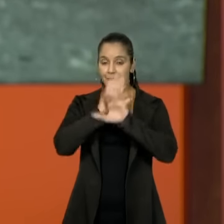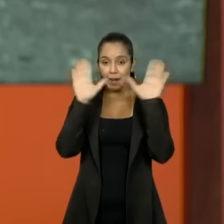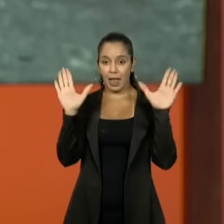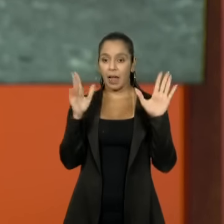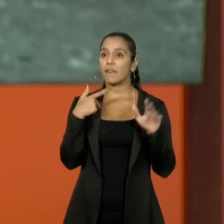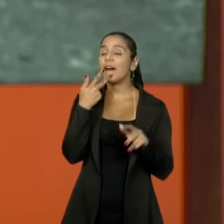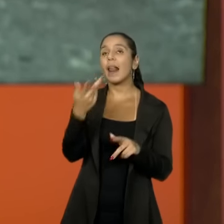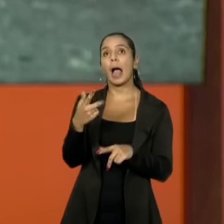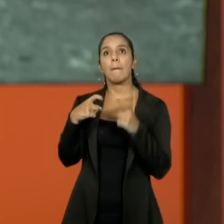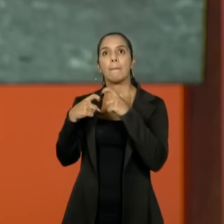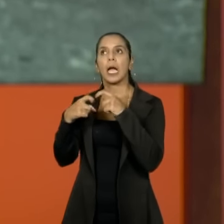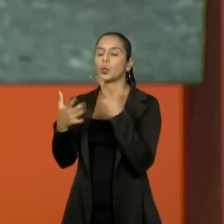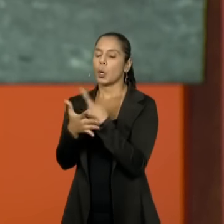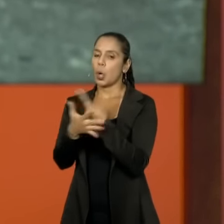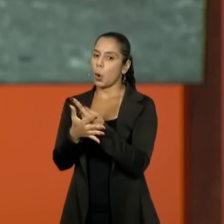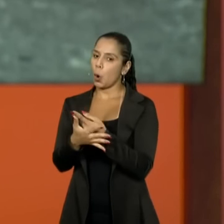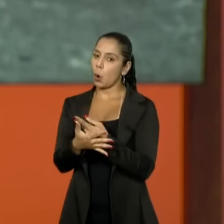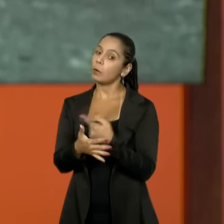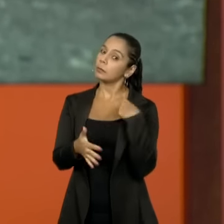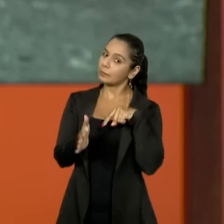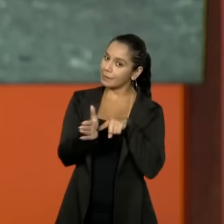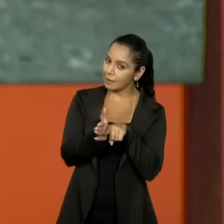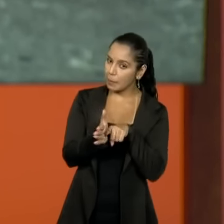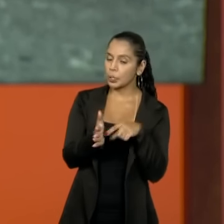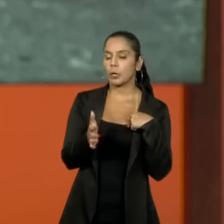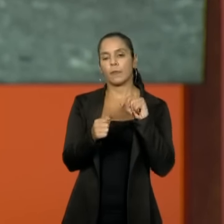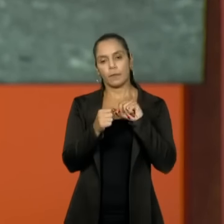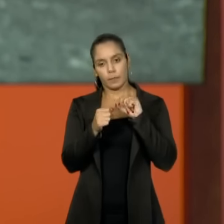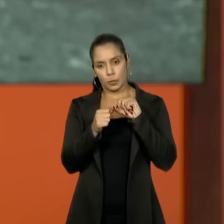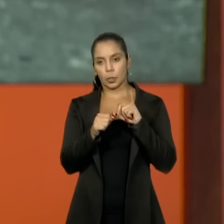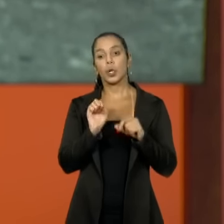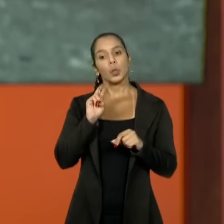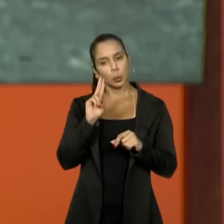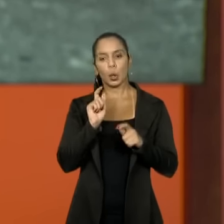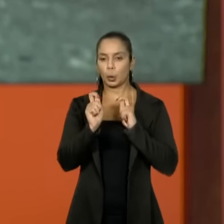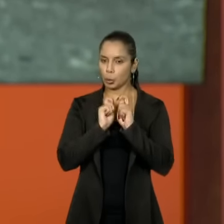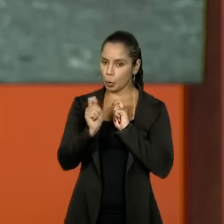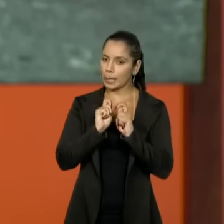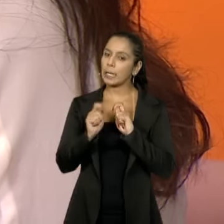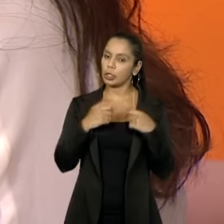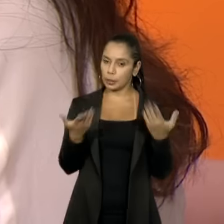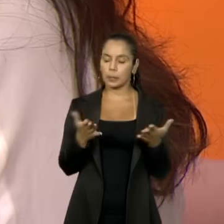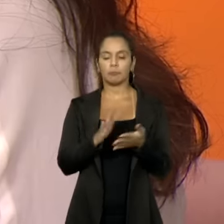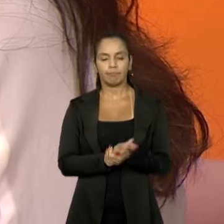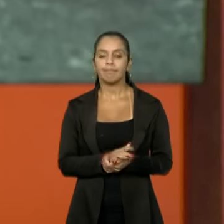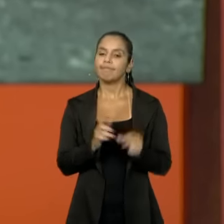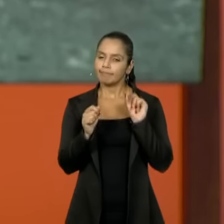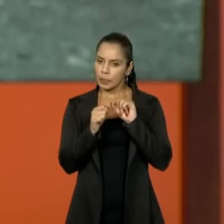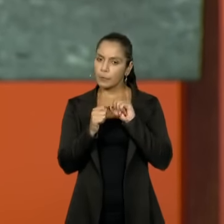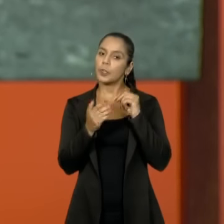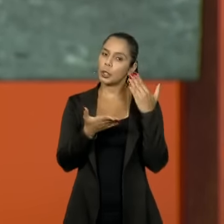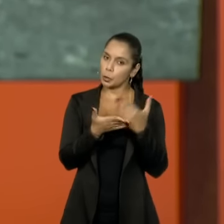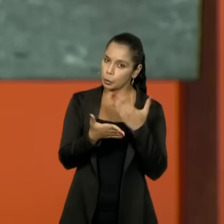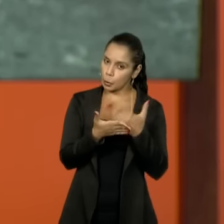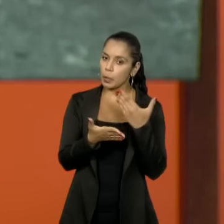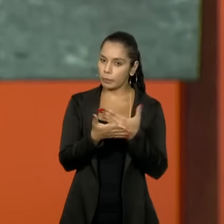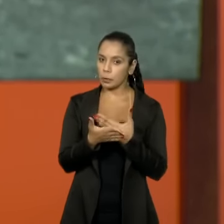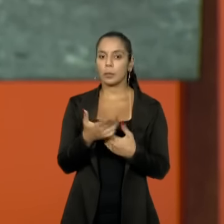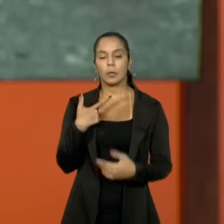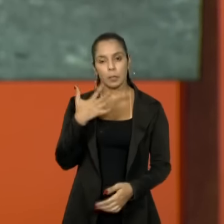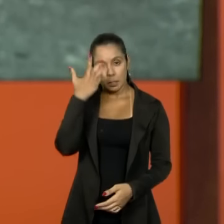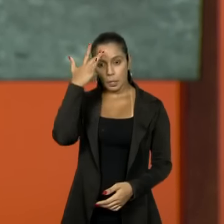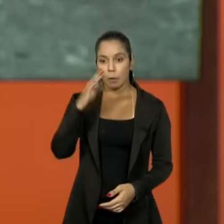erro médico. Na pesquisa que eu fiz, eu sou um jornalista, né, Cissa? Então, assim, eu fiz um livro que eu considero